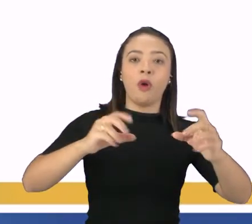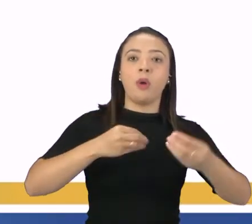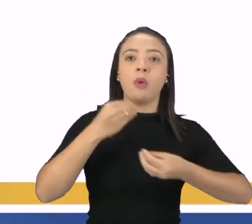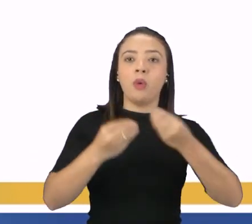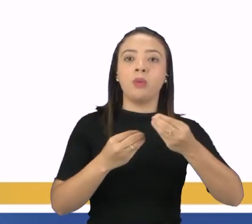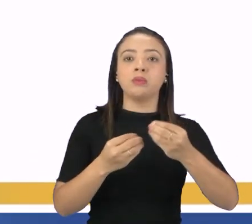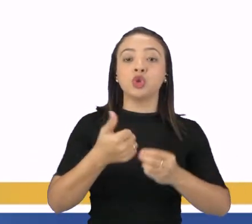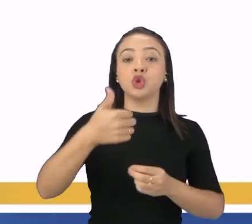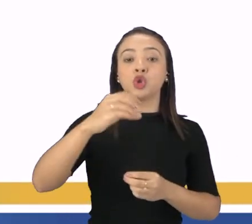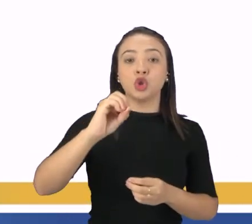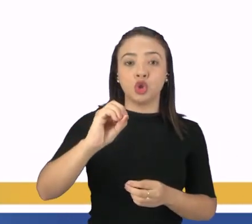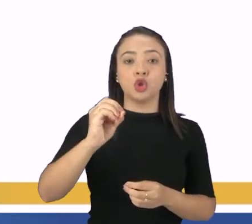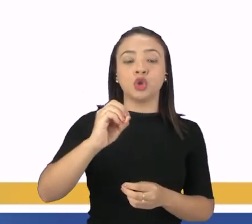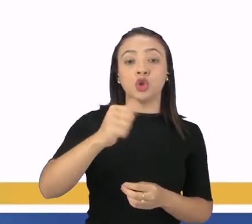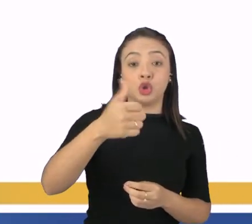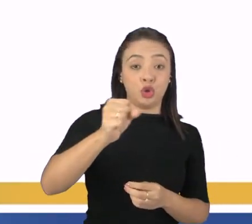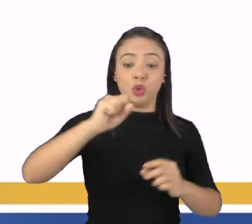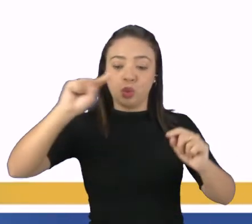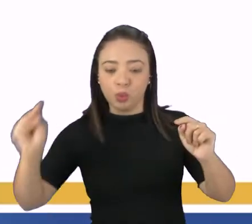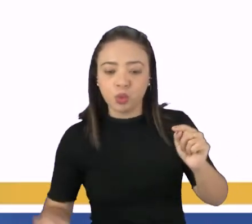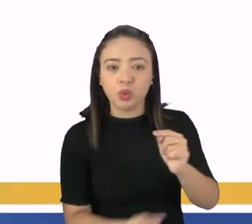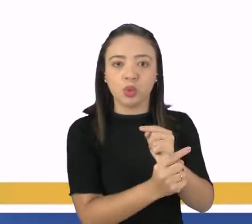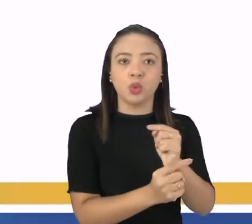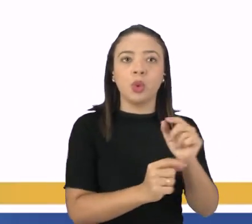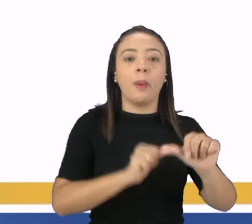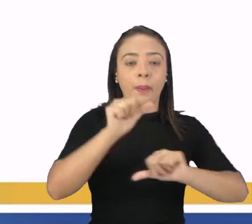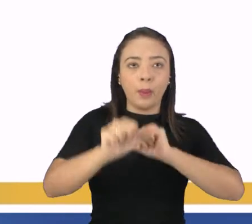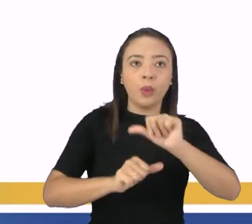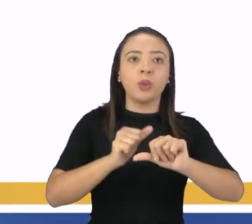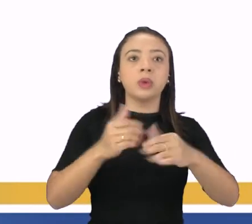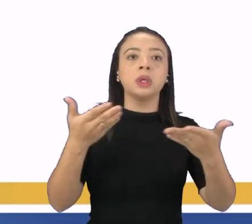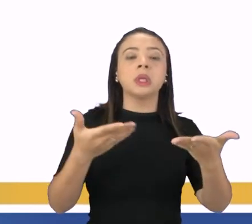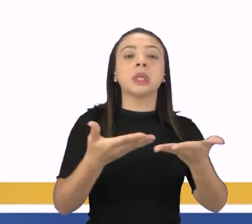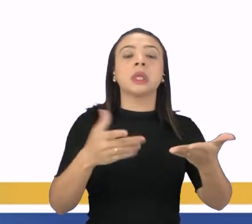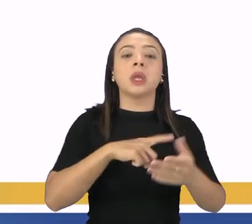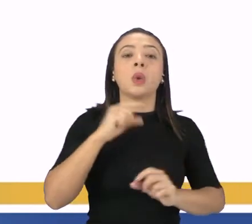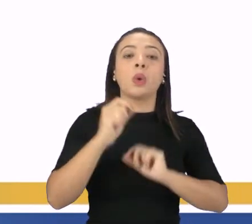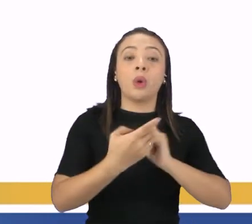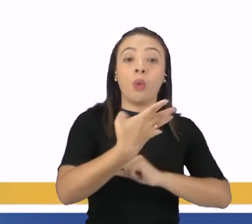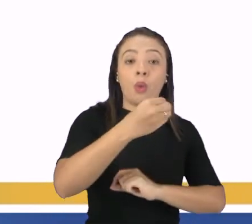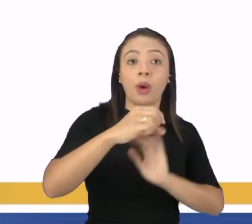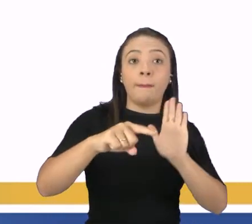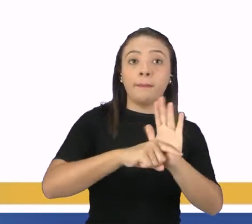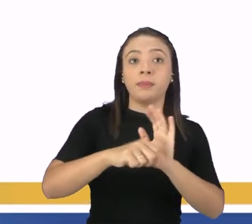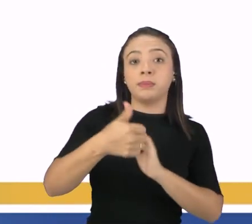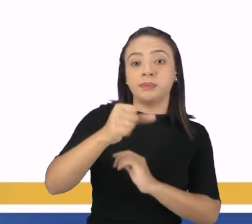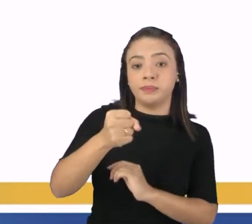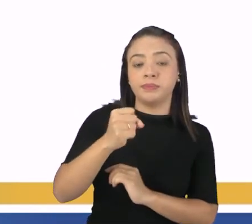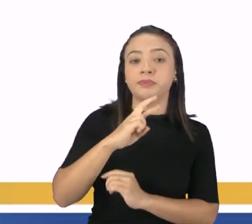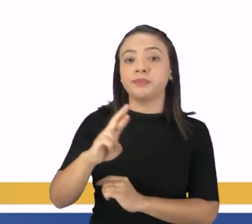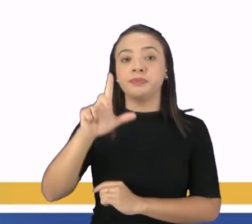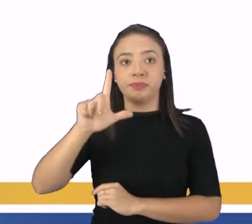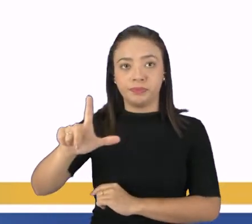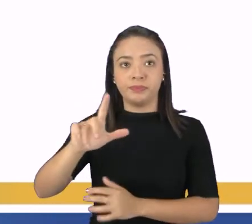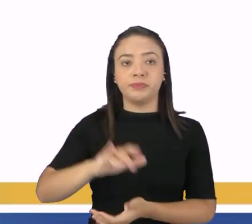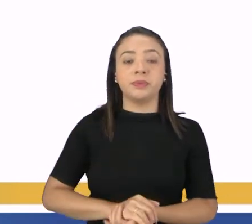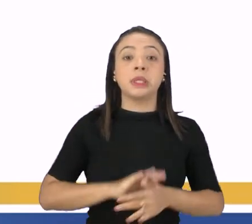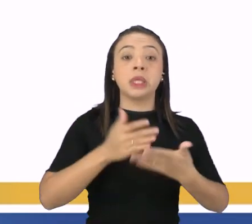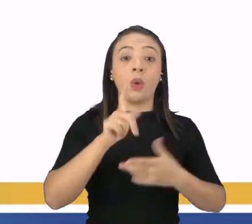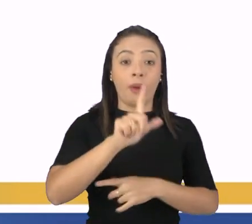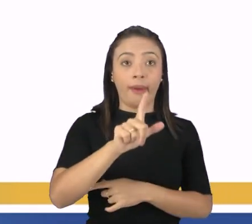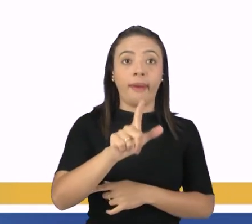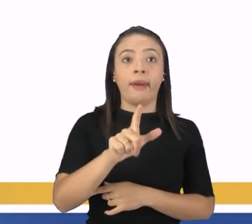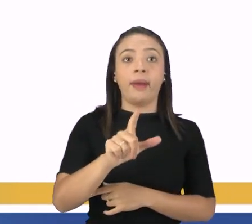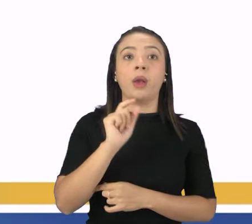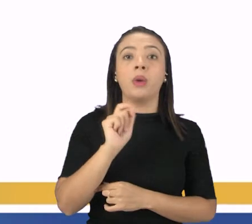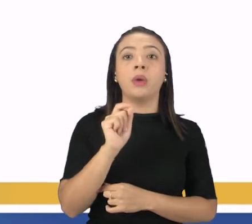Trazendo 18 para frente, né, ele vem com um sinalzinho de negativo, temos 40 menos 18 igual a L. Então, quer dizer que 40